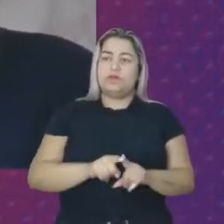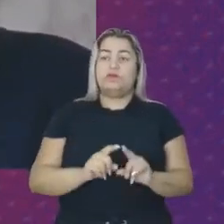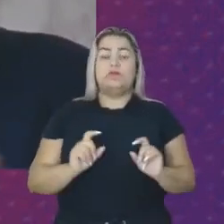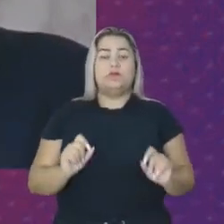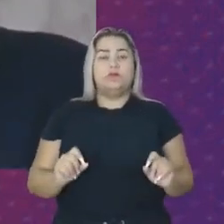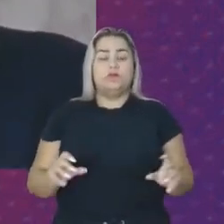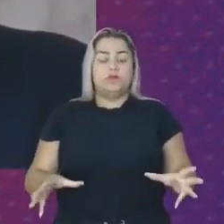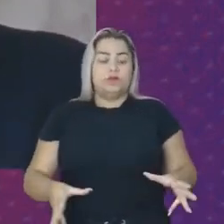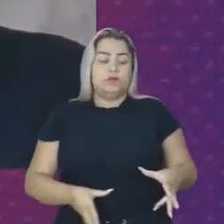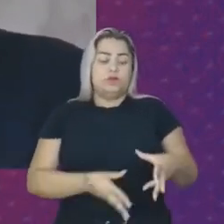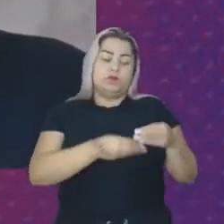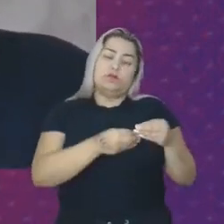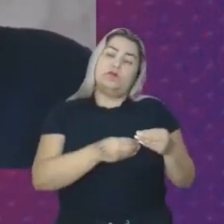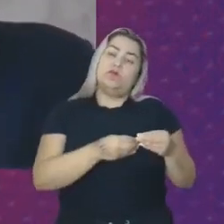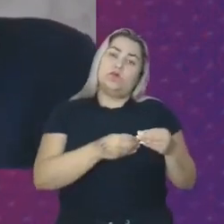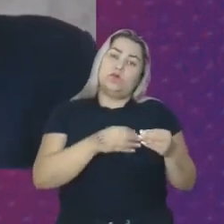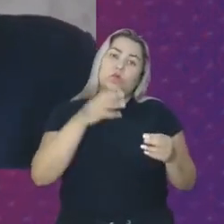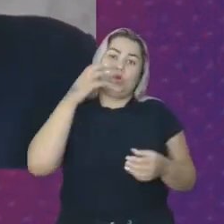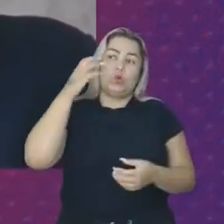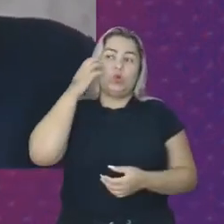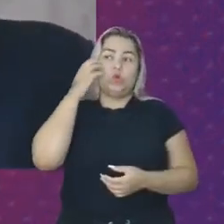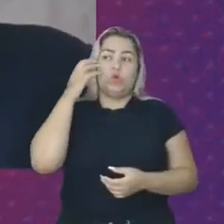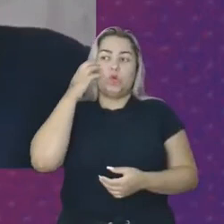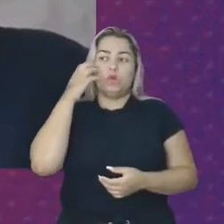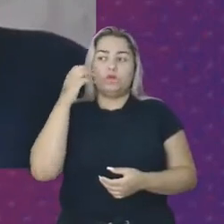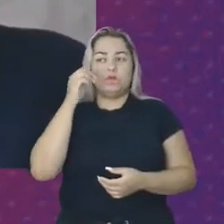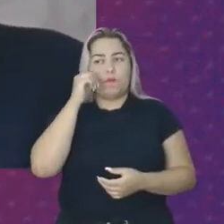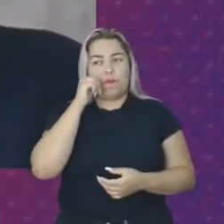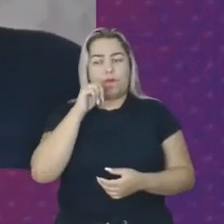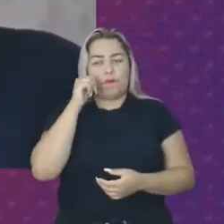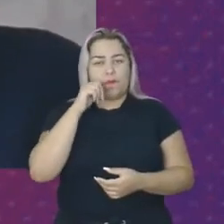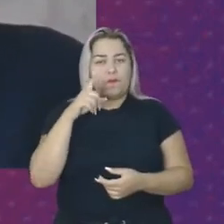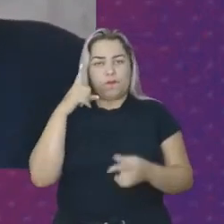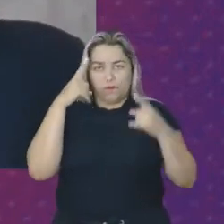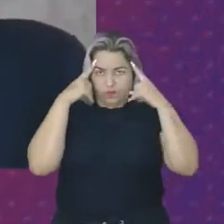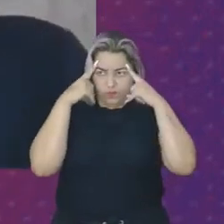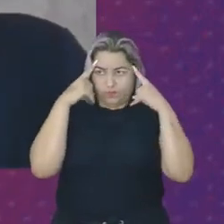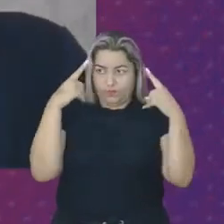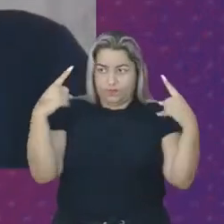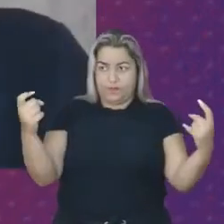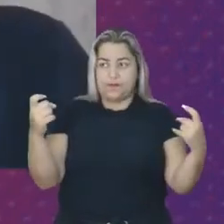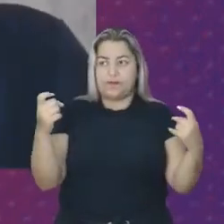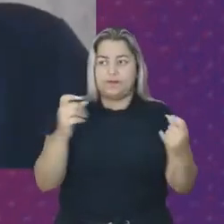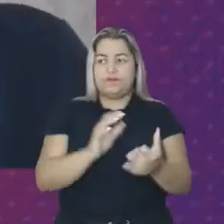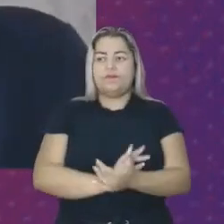pânico implementado no celular de uma mulher em situação de violência,